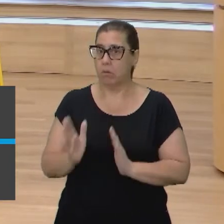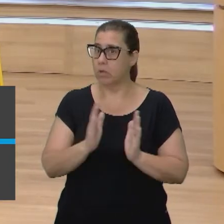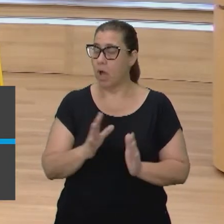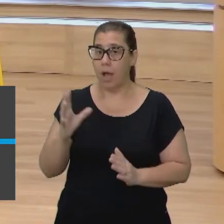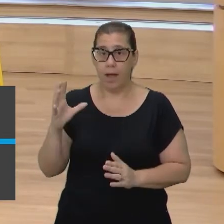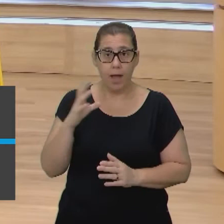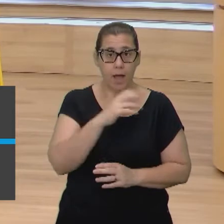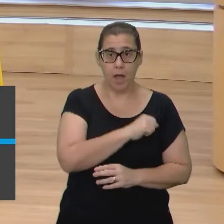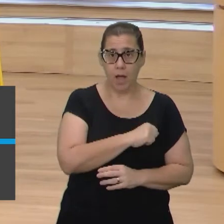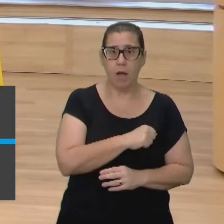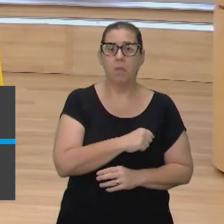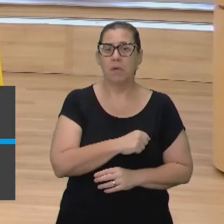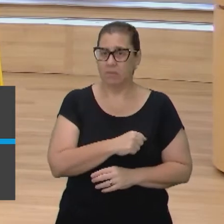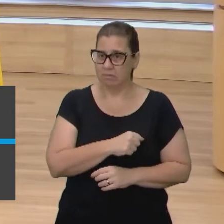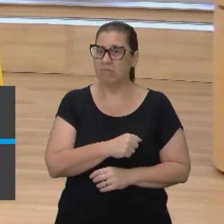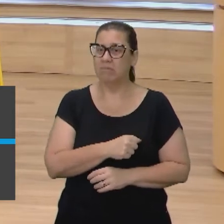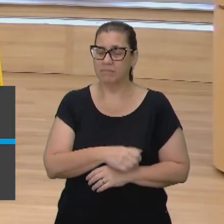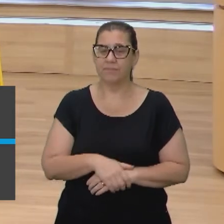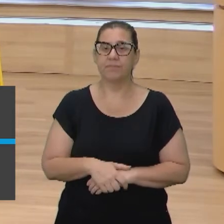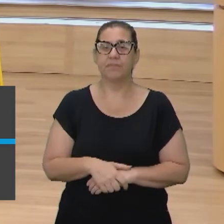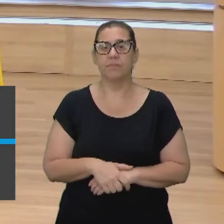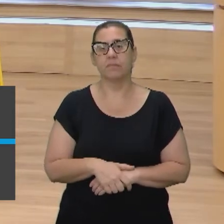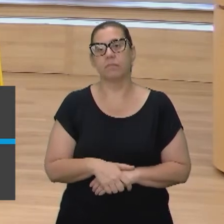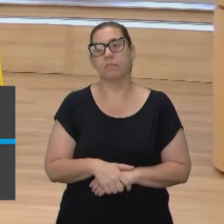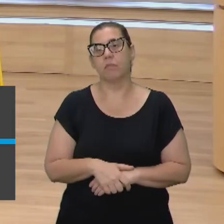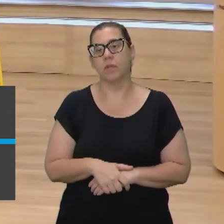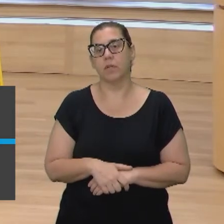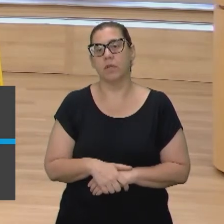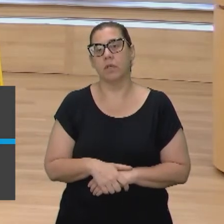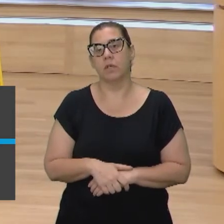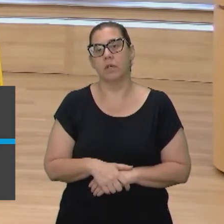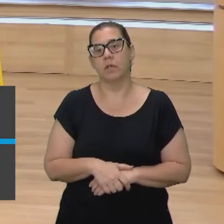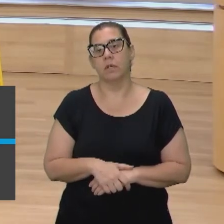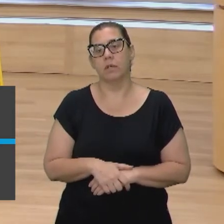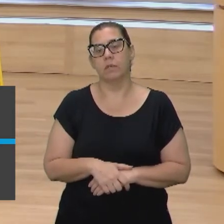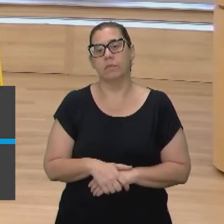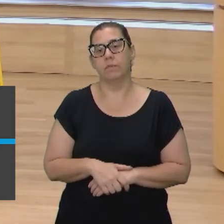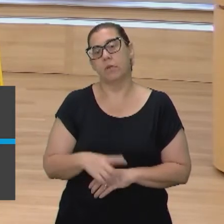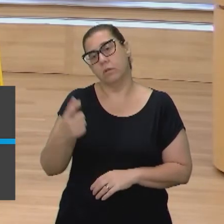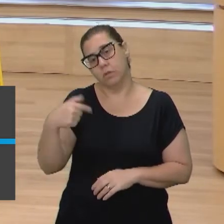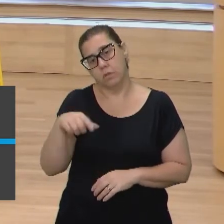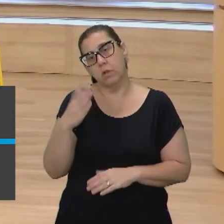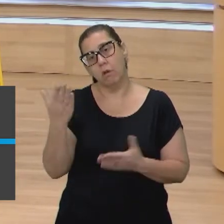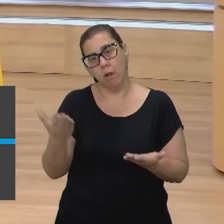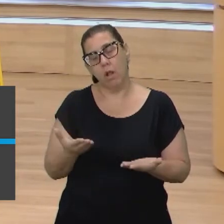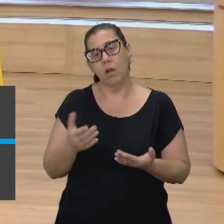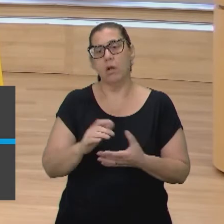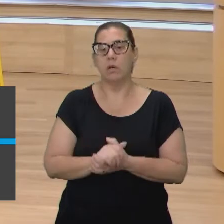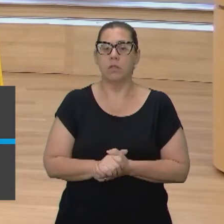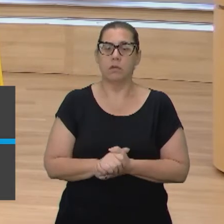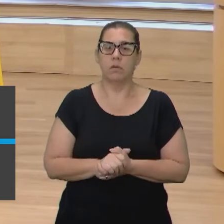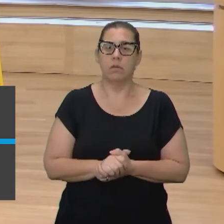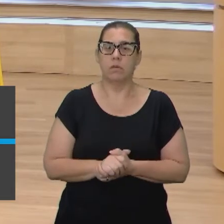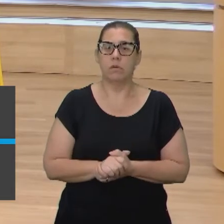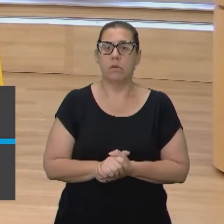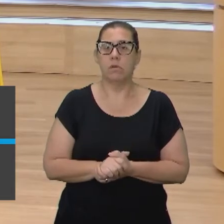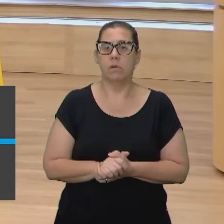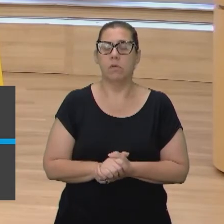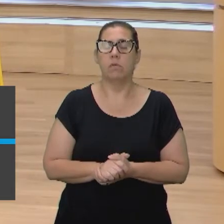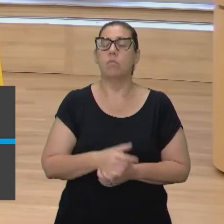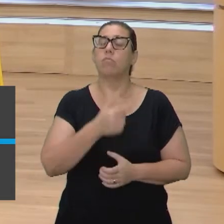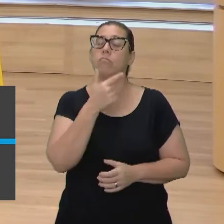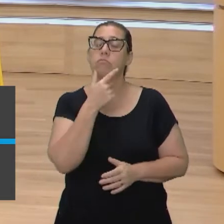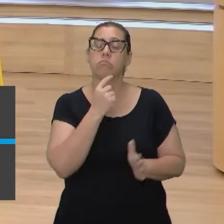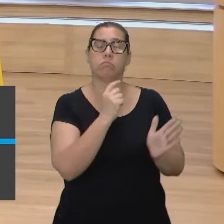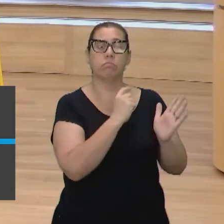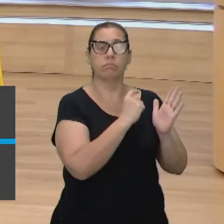Uma superexploração do trabalho, tá certo? Isso tudo a gente está caminhando aqui com o nosso autor,